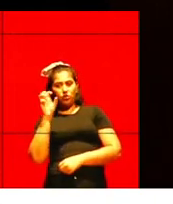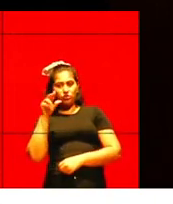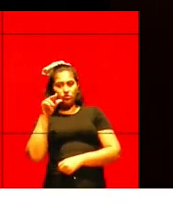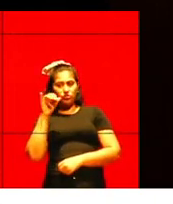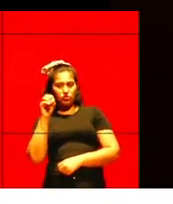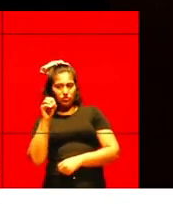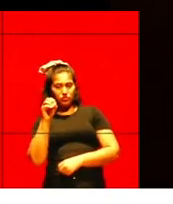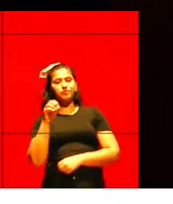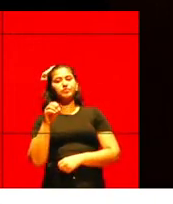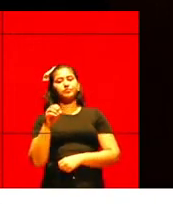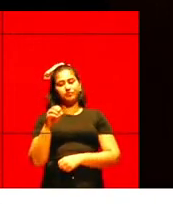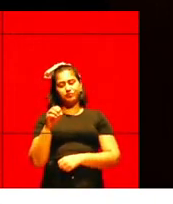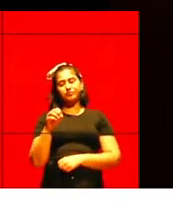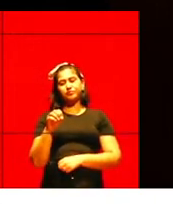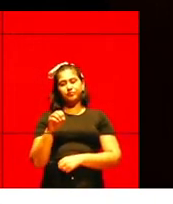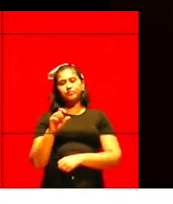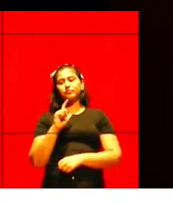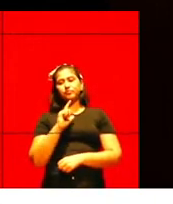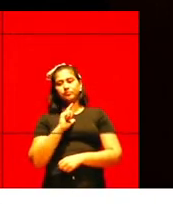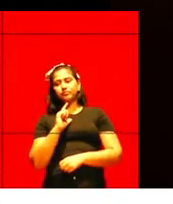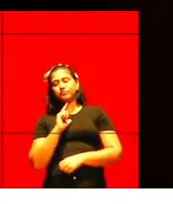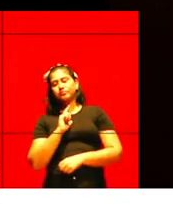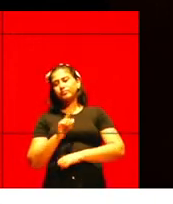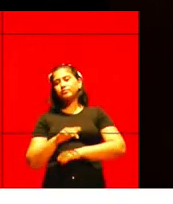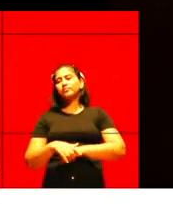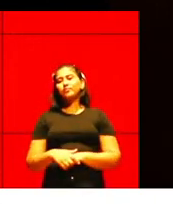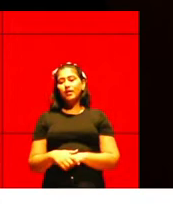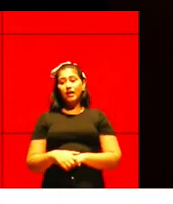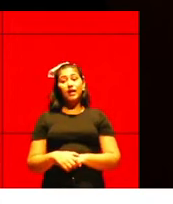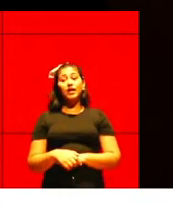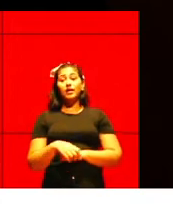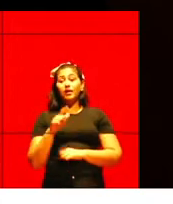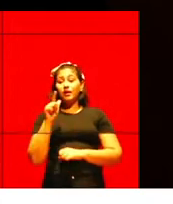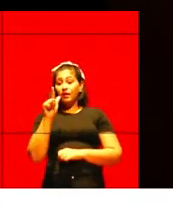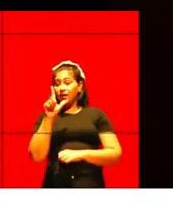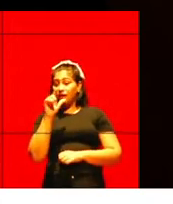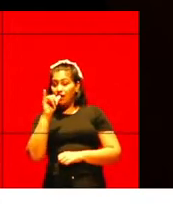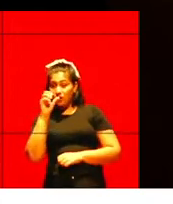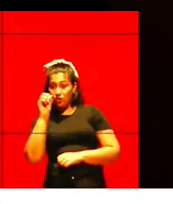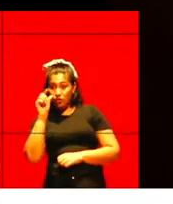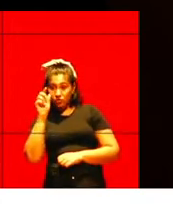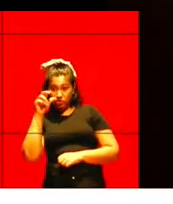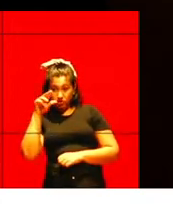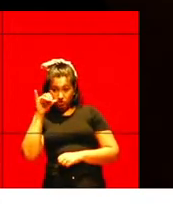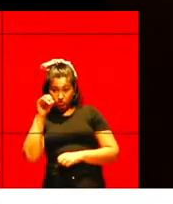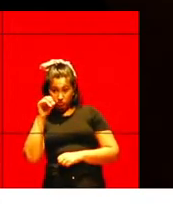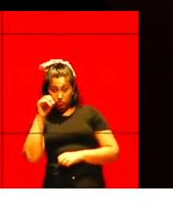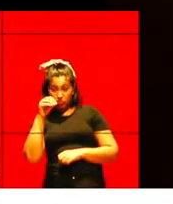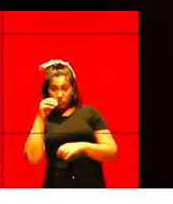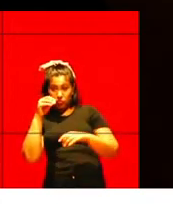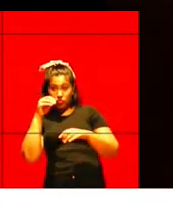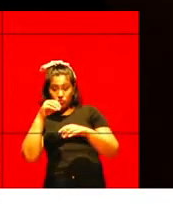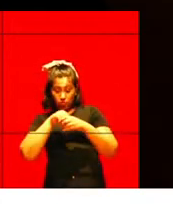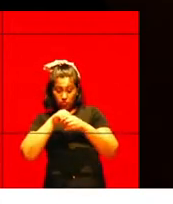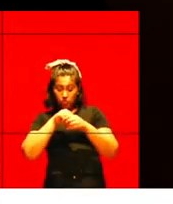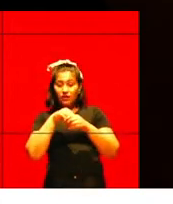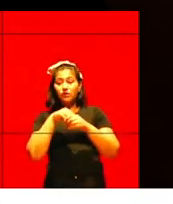como carboidrato de reserva, certo? O glicogênio dentro dos animais, ele é